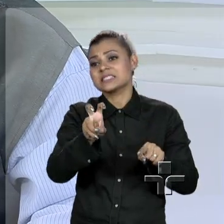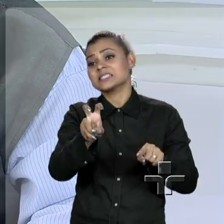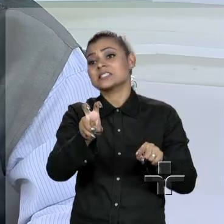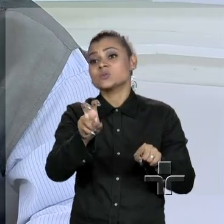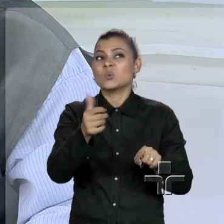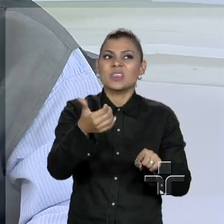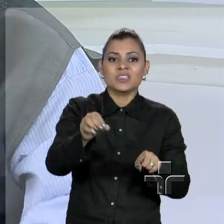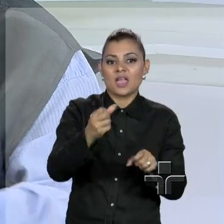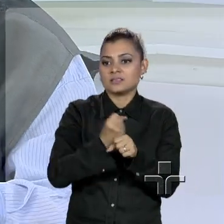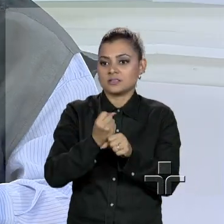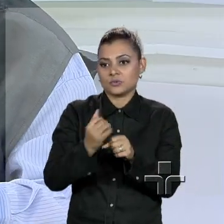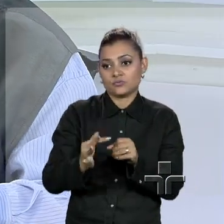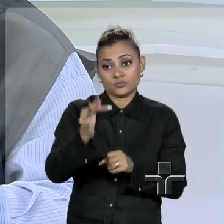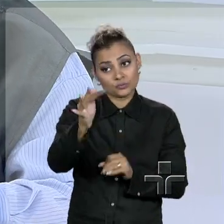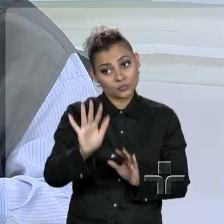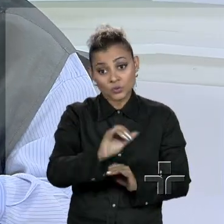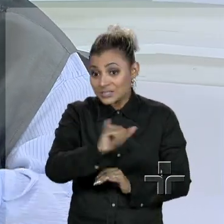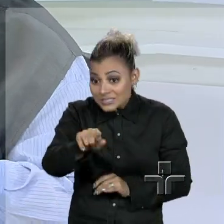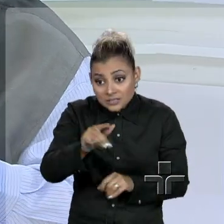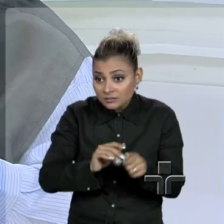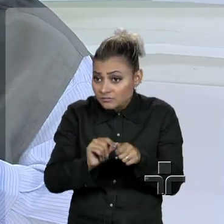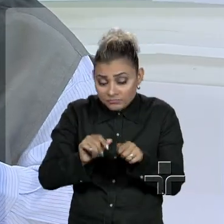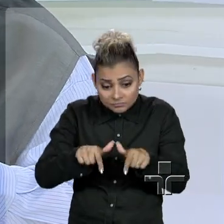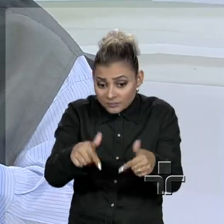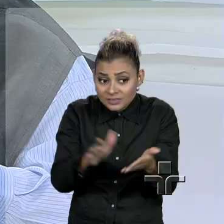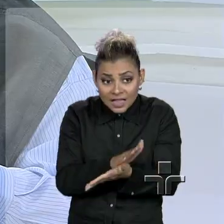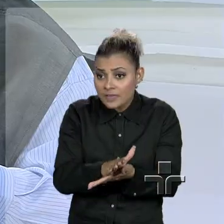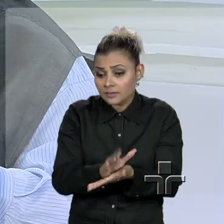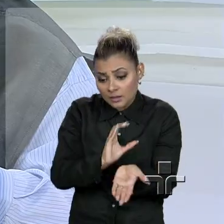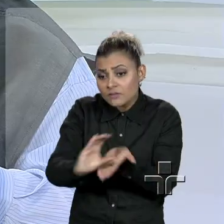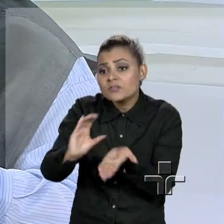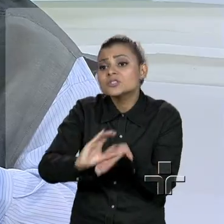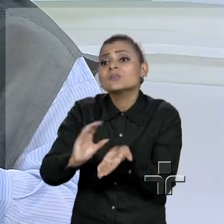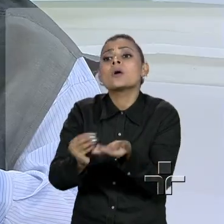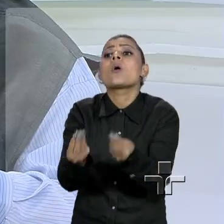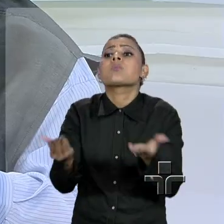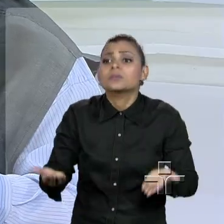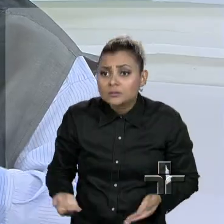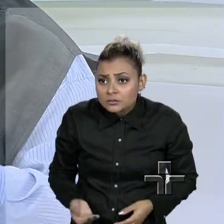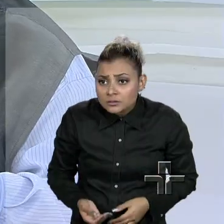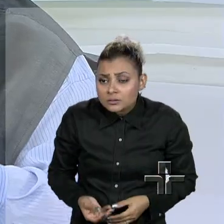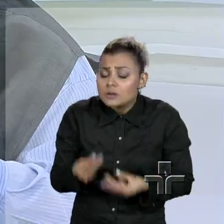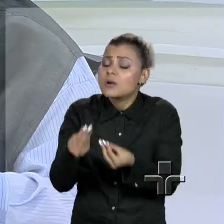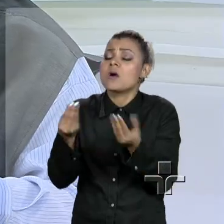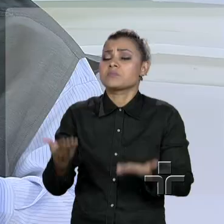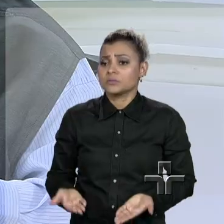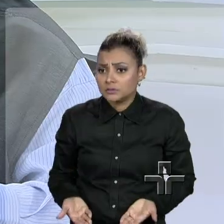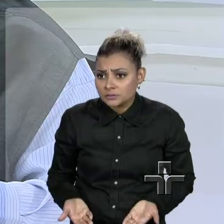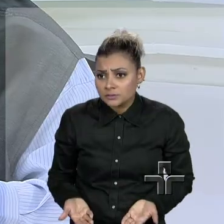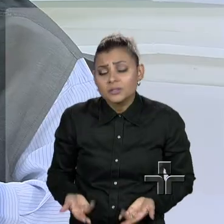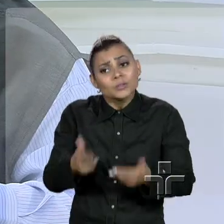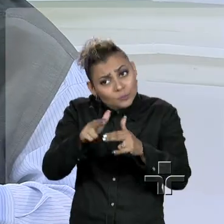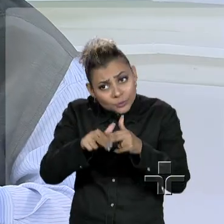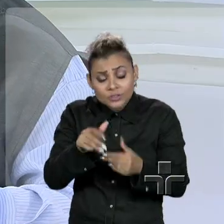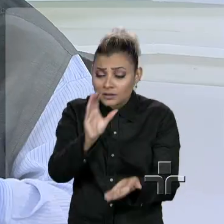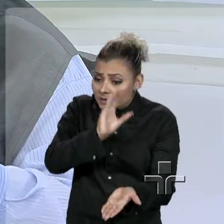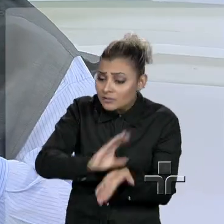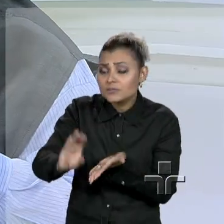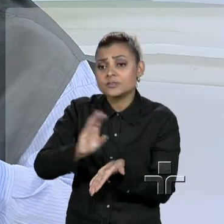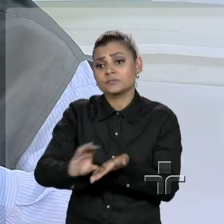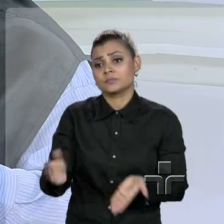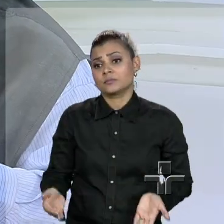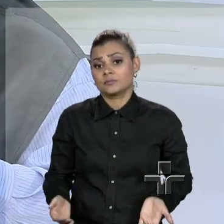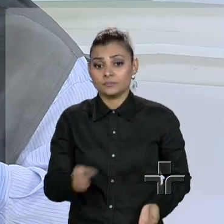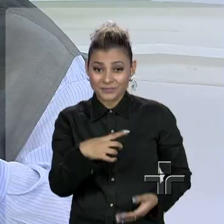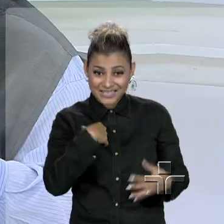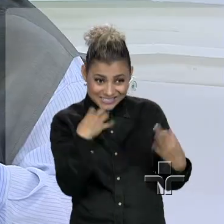anos na frente. Se você não fizer isso, não há investimento. E se fizer? Se fizer, eu creio que vai haver investimento. É